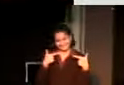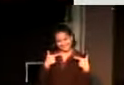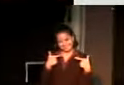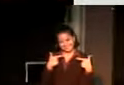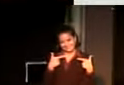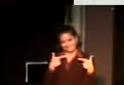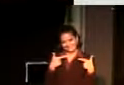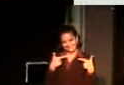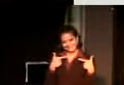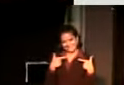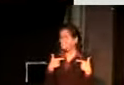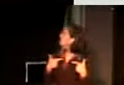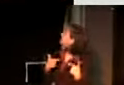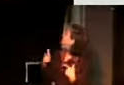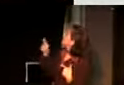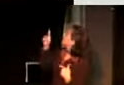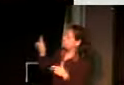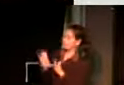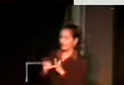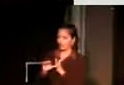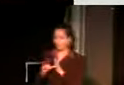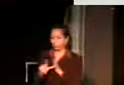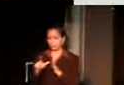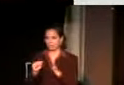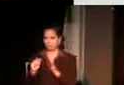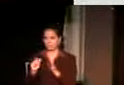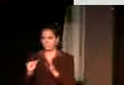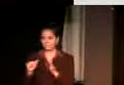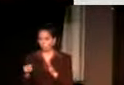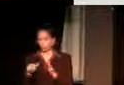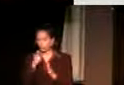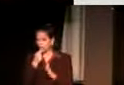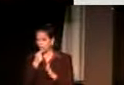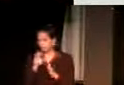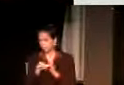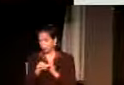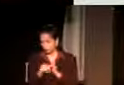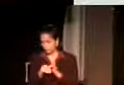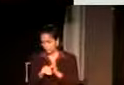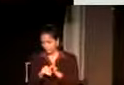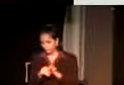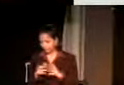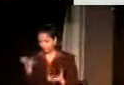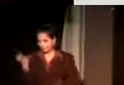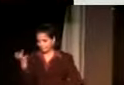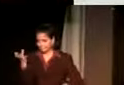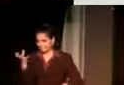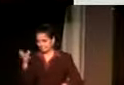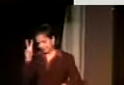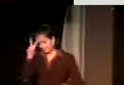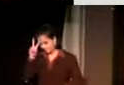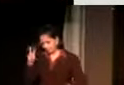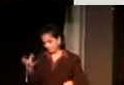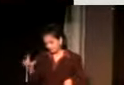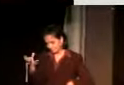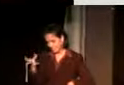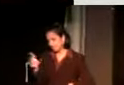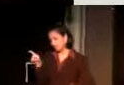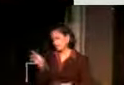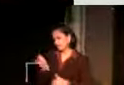o lado desse jovem aí qual dos dois é mais digno de Misericórdia